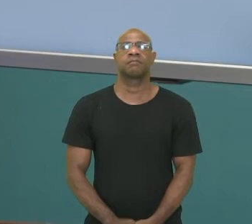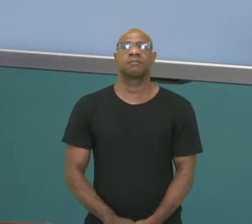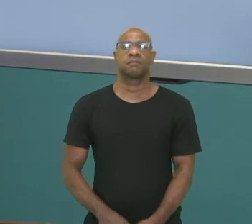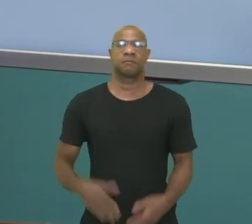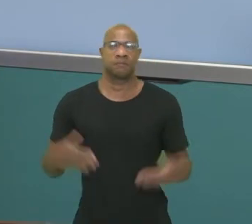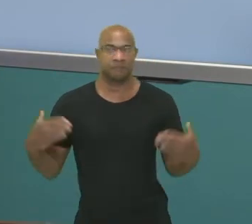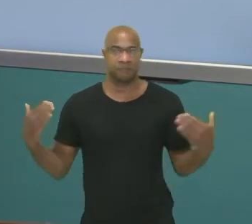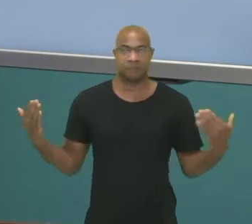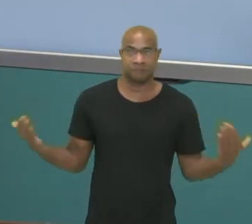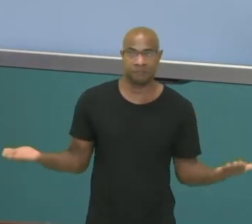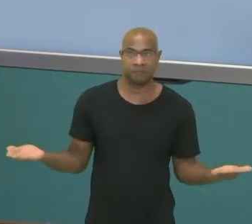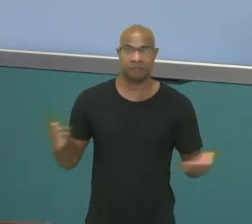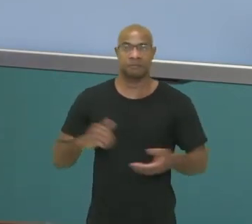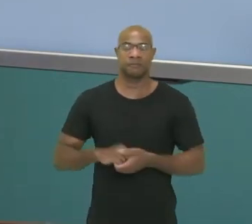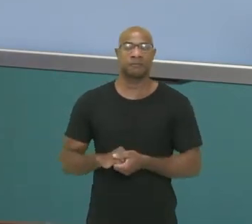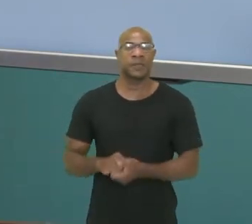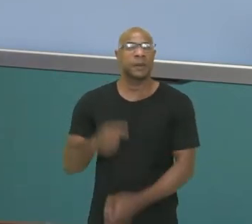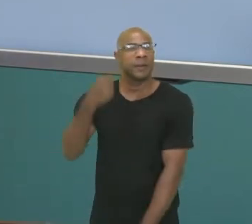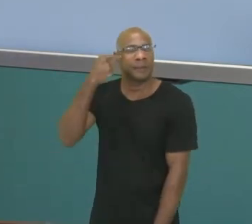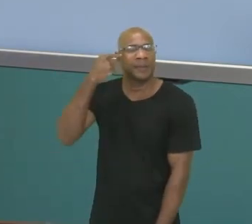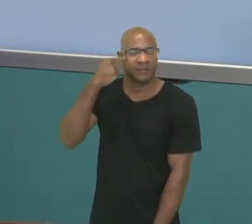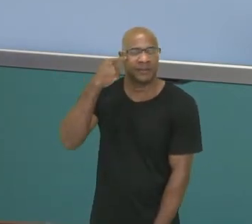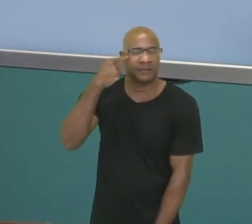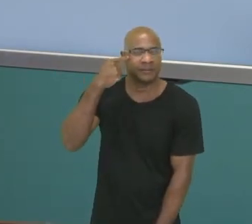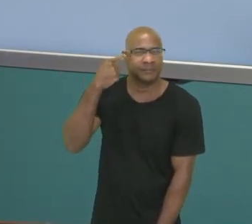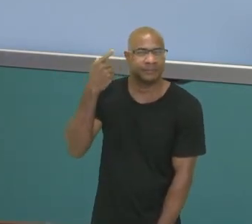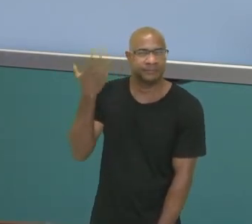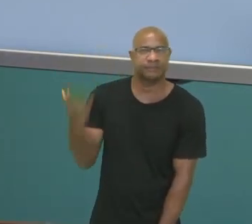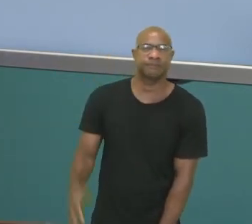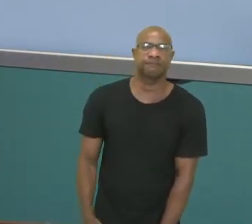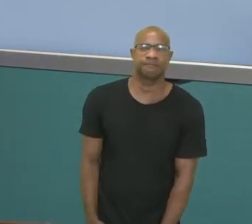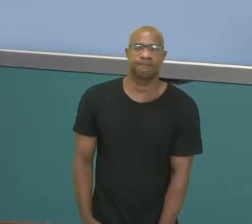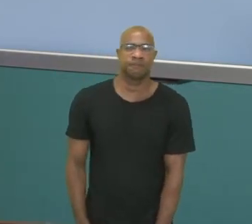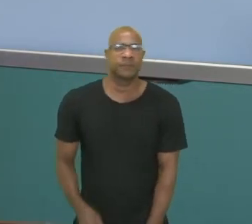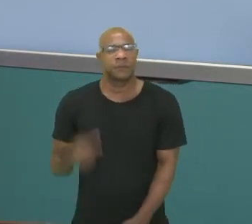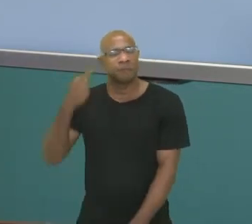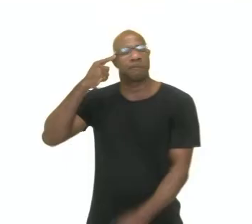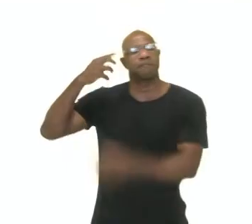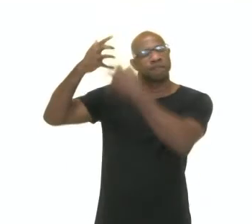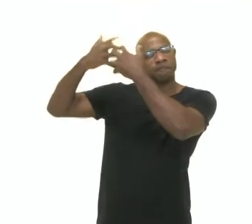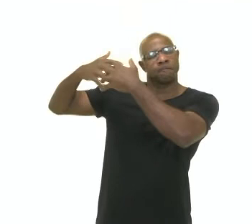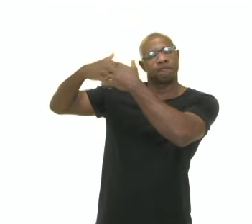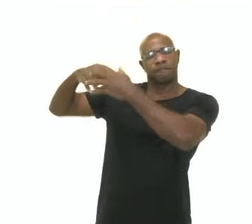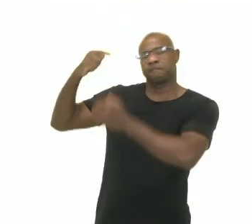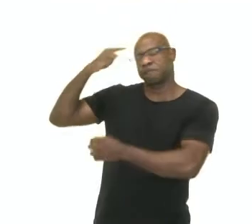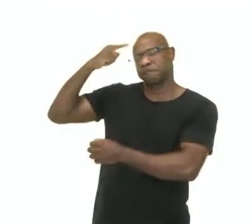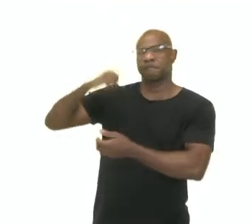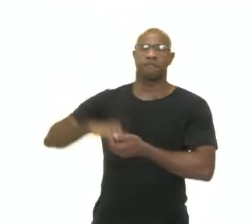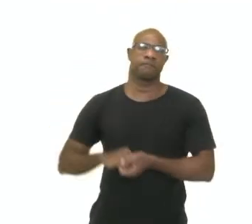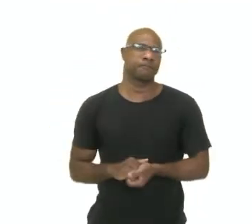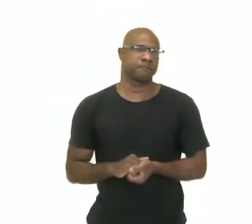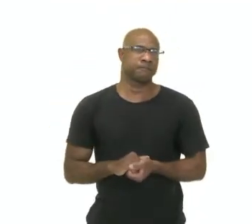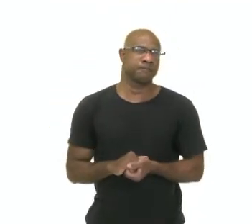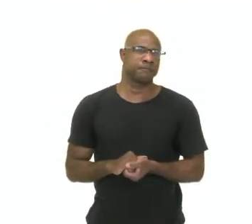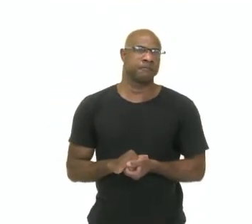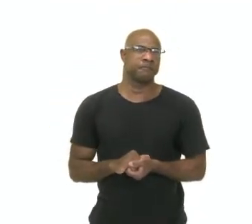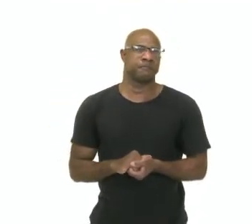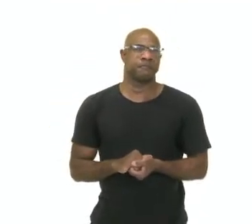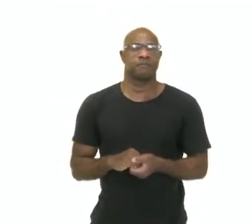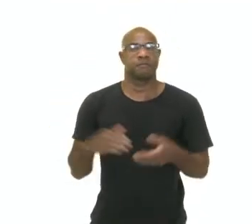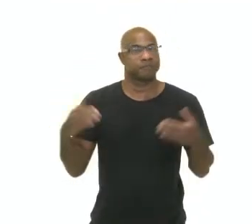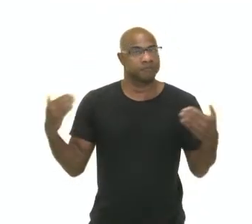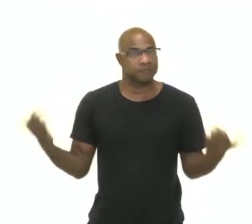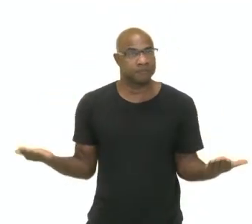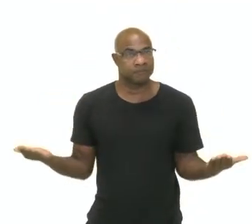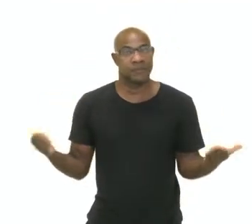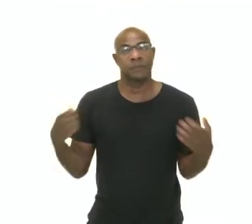E aí, pessoal, pensaram nessa questão? Importante fazer essa reflexão. Sua resposta deve levar em consideração